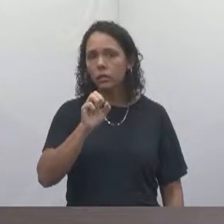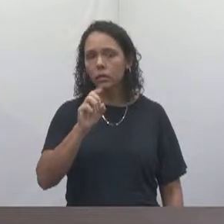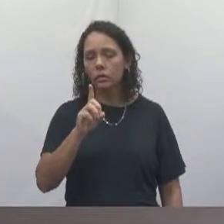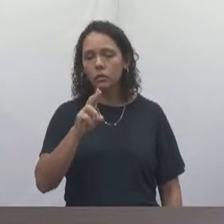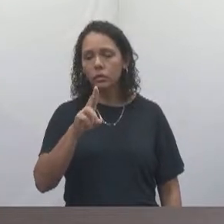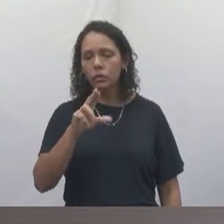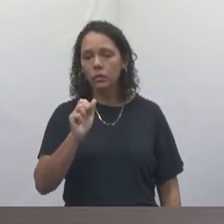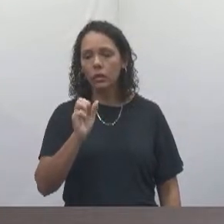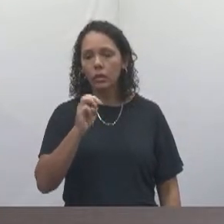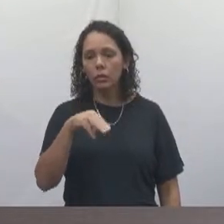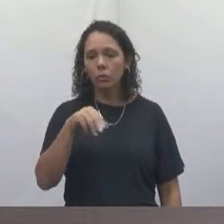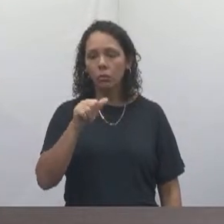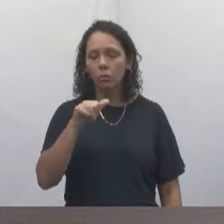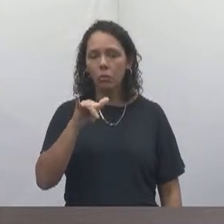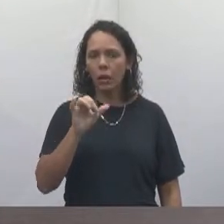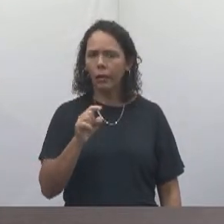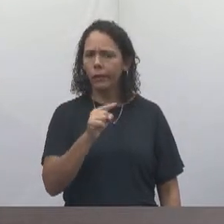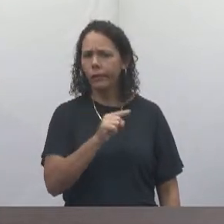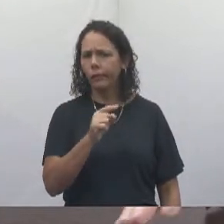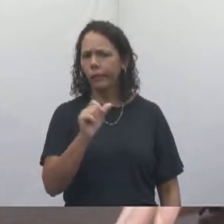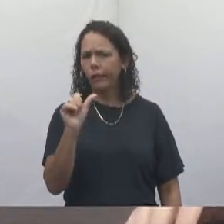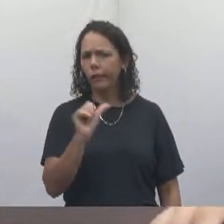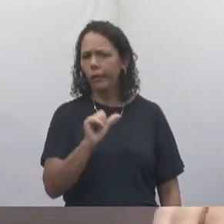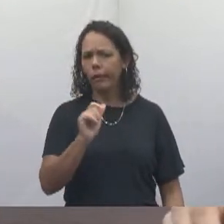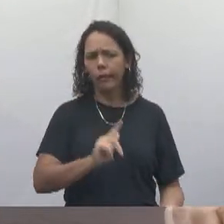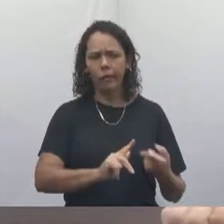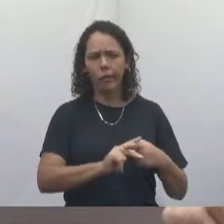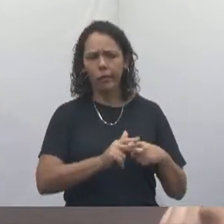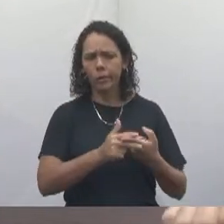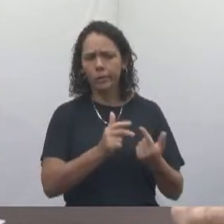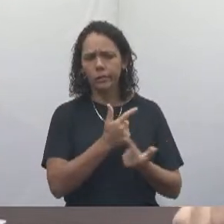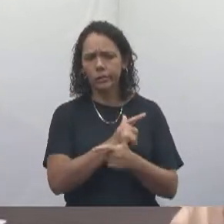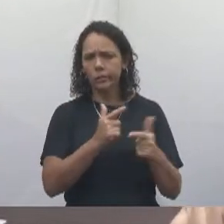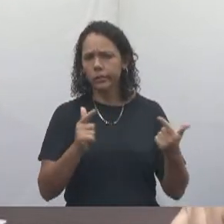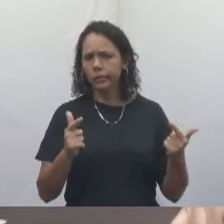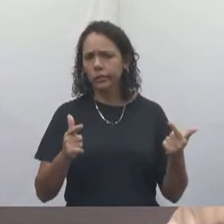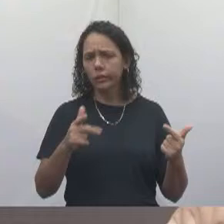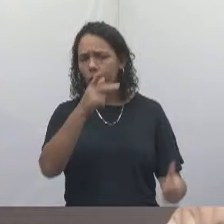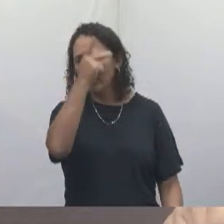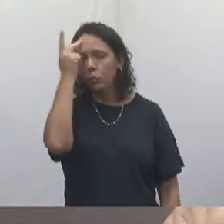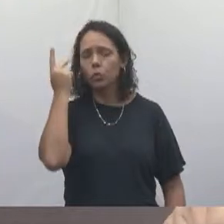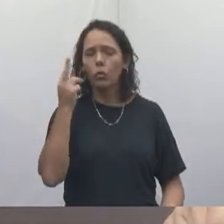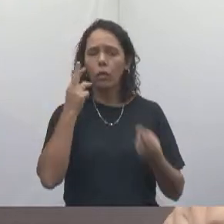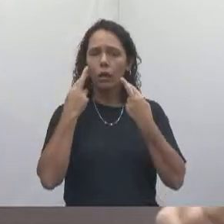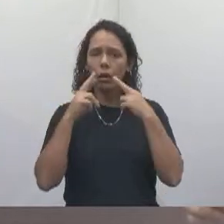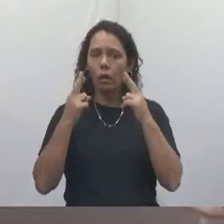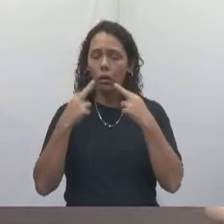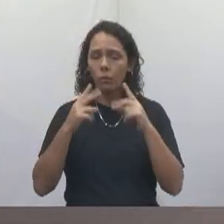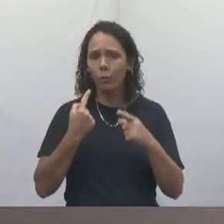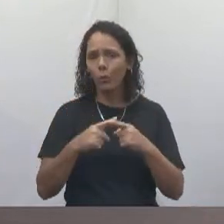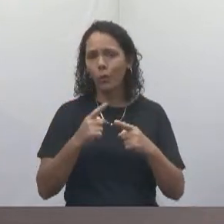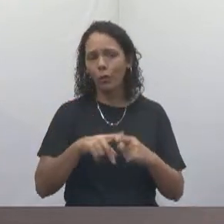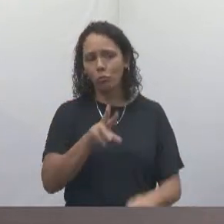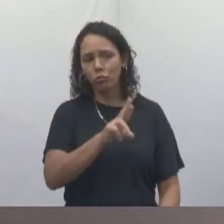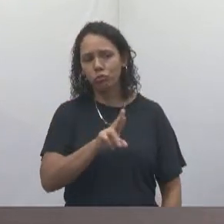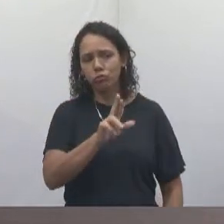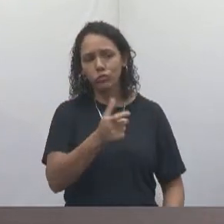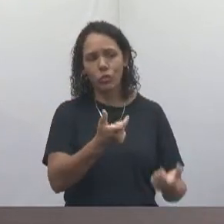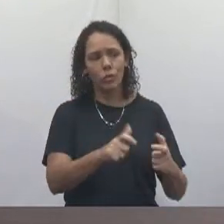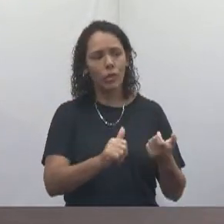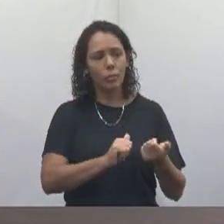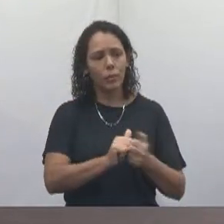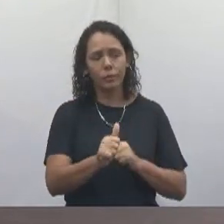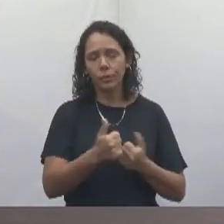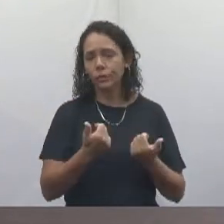um caos, né? Sem manutenção, as pessoas reclamando e não podem ali praticar os esportes e